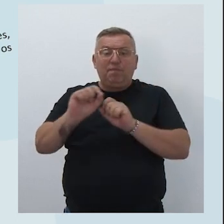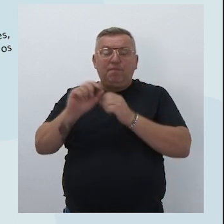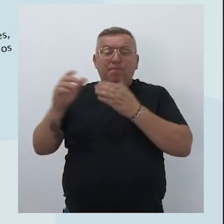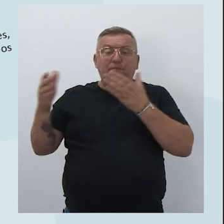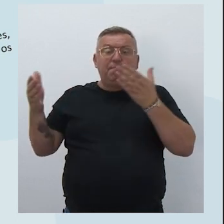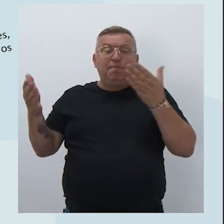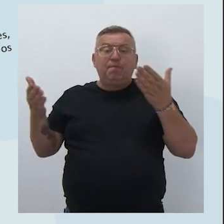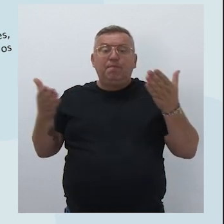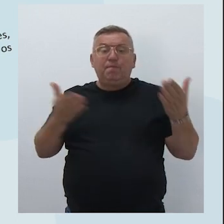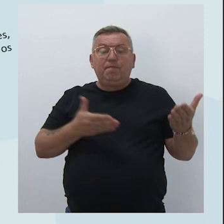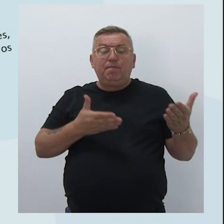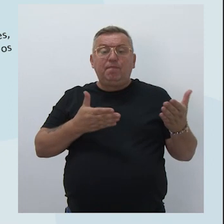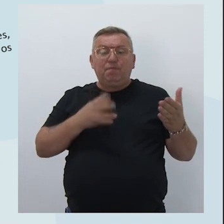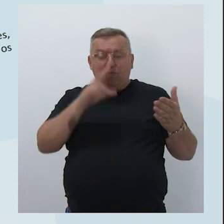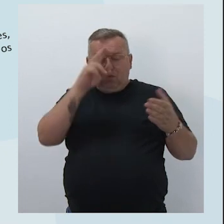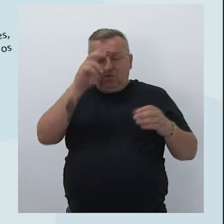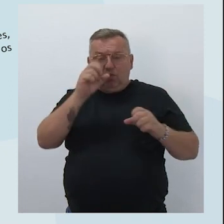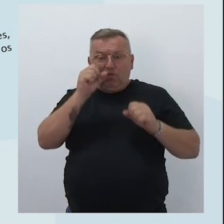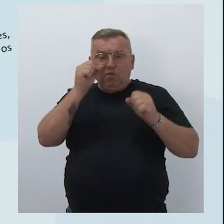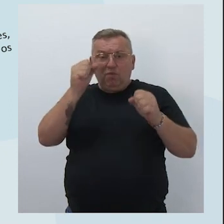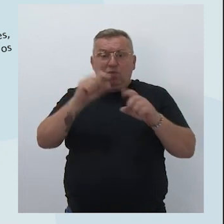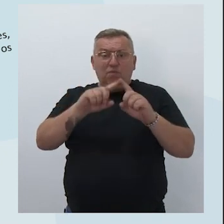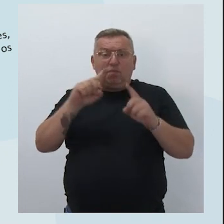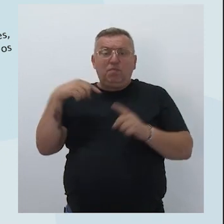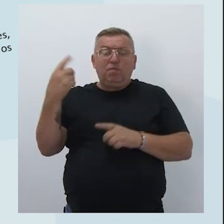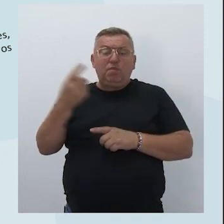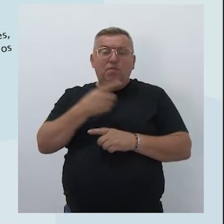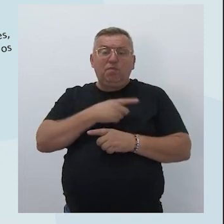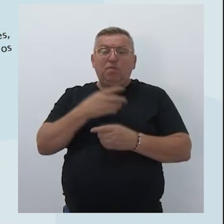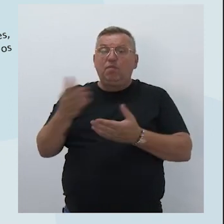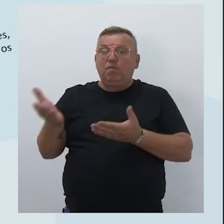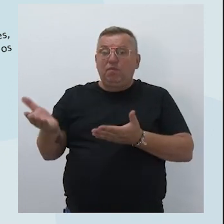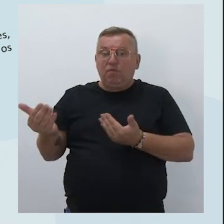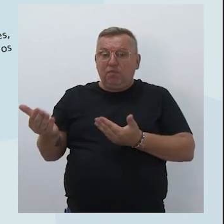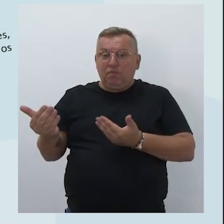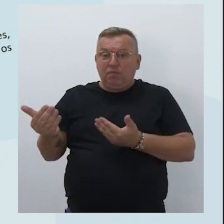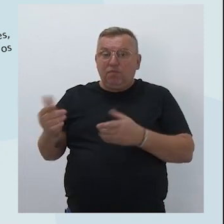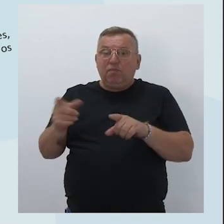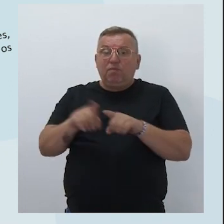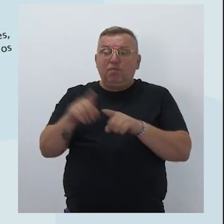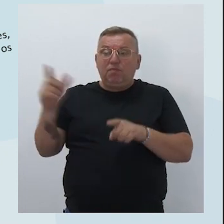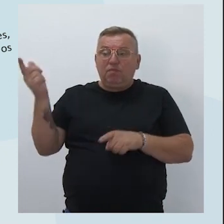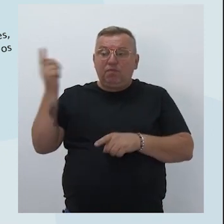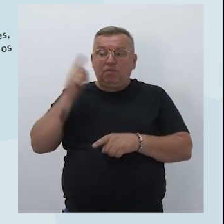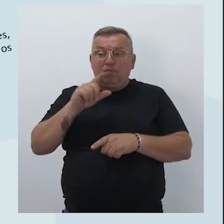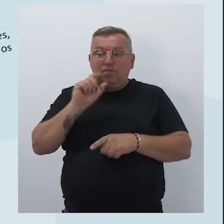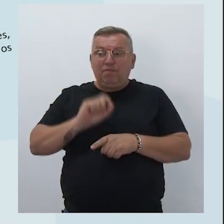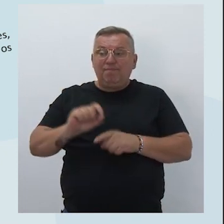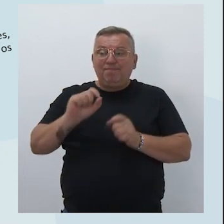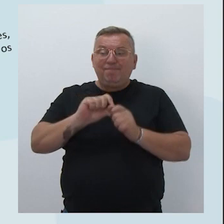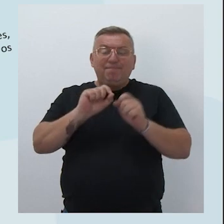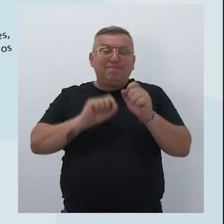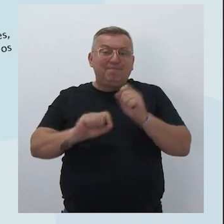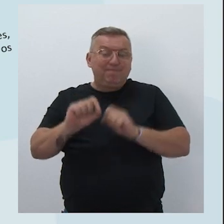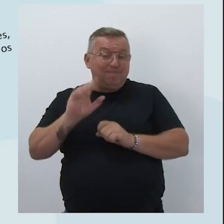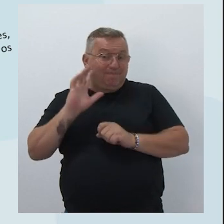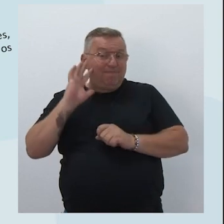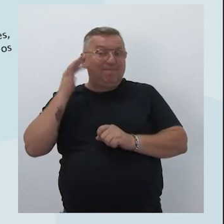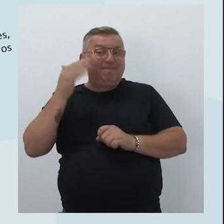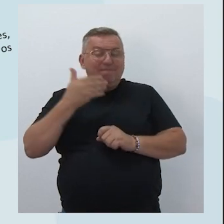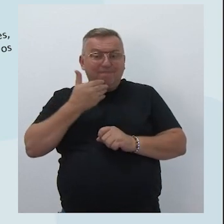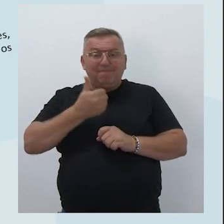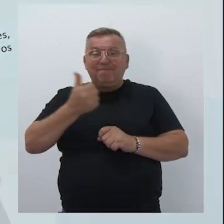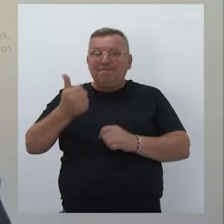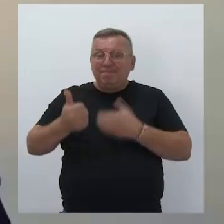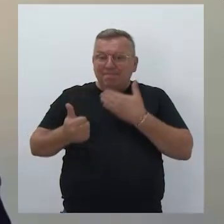trazer potencialidades para que o nosso jovem consiga tomar decisões de